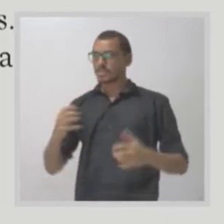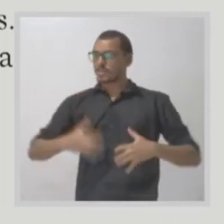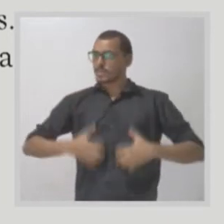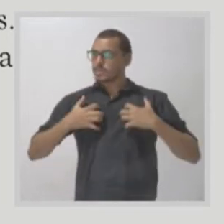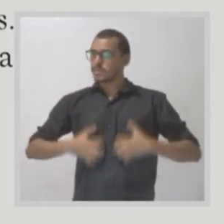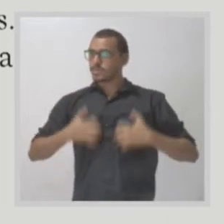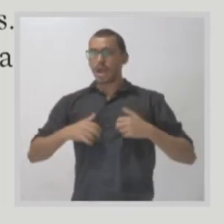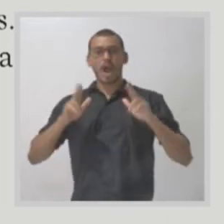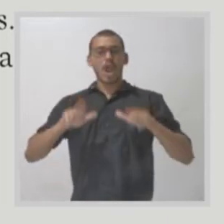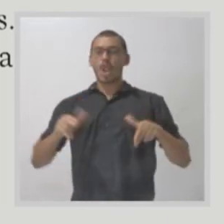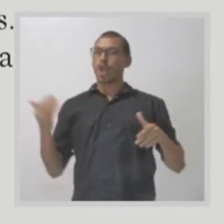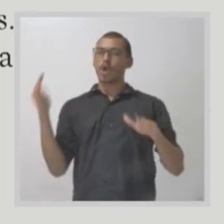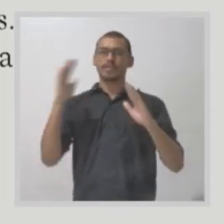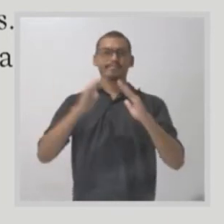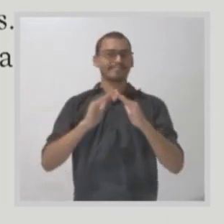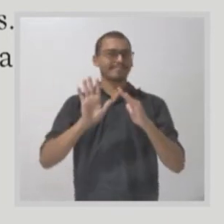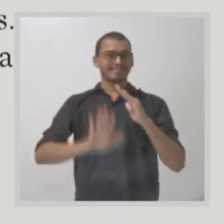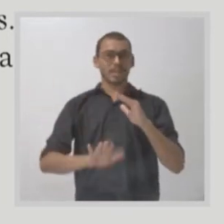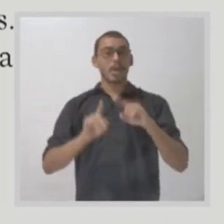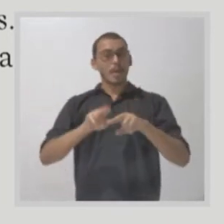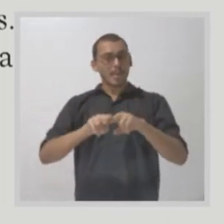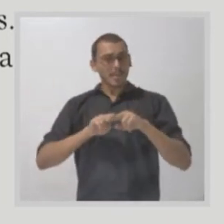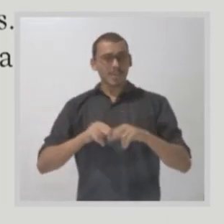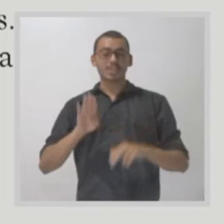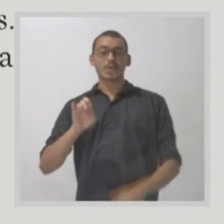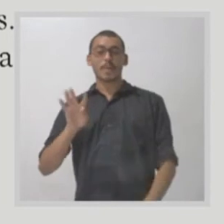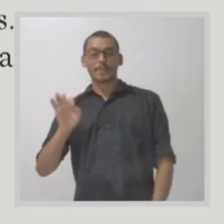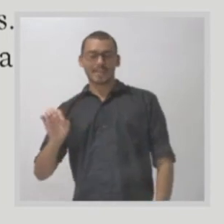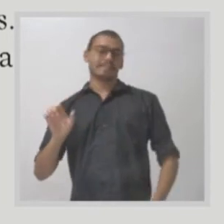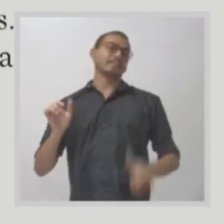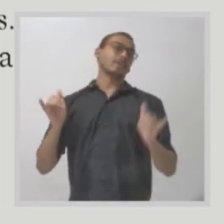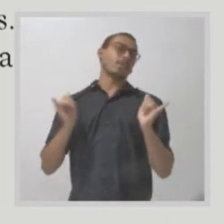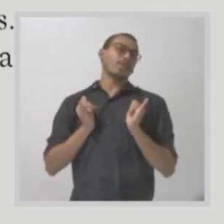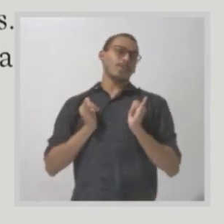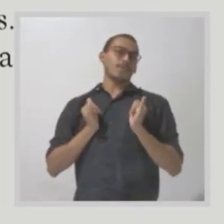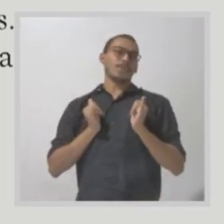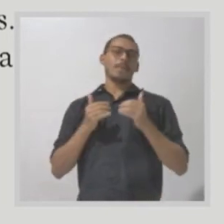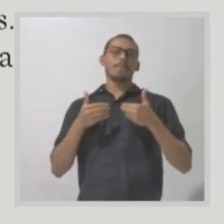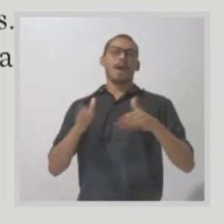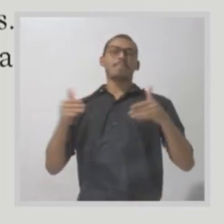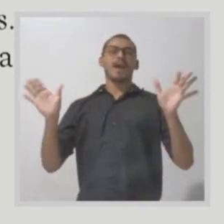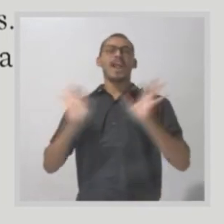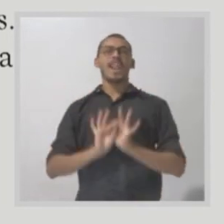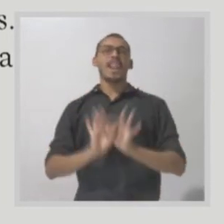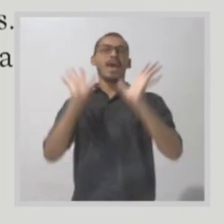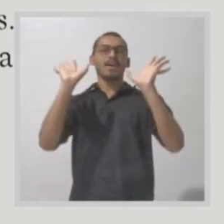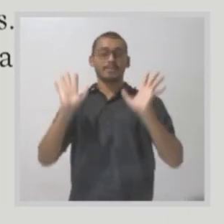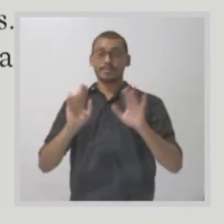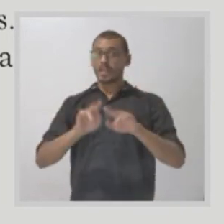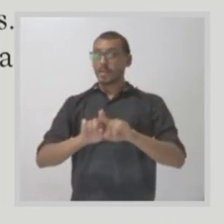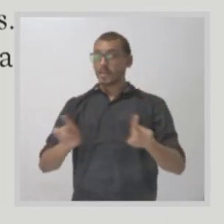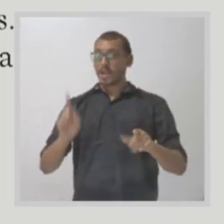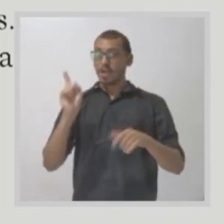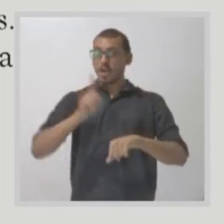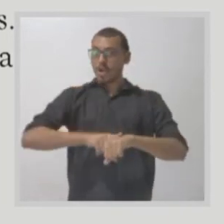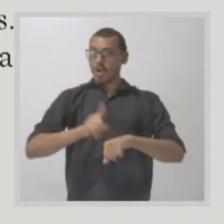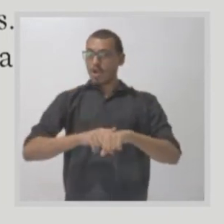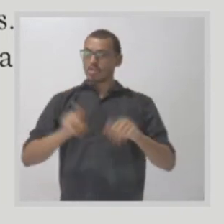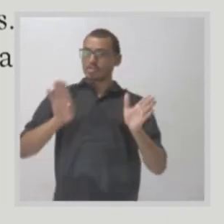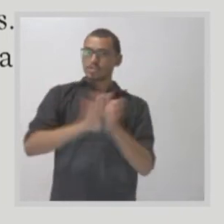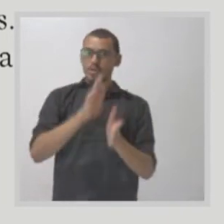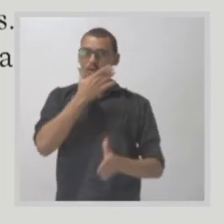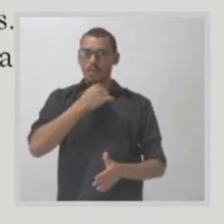em casa. Por isso, o Beto é o maior folgado e faz o que quer. Também quando o pai chega, mexeu a